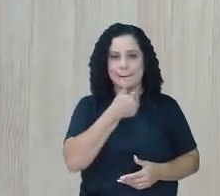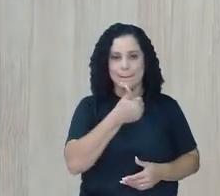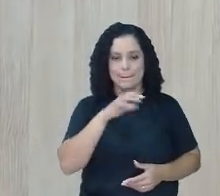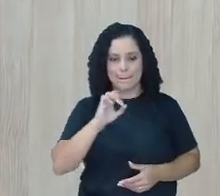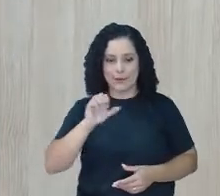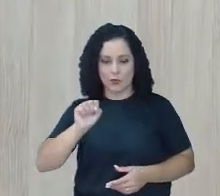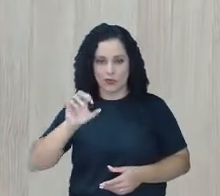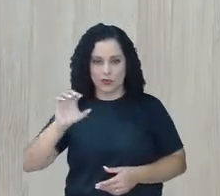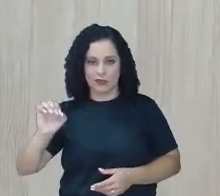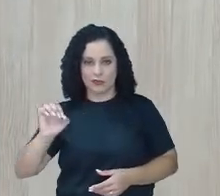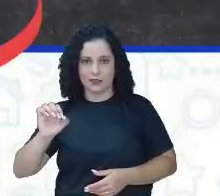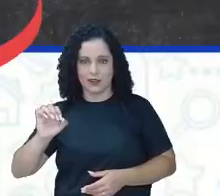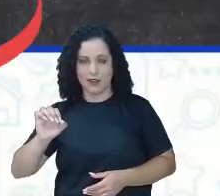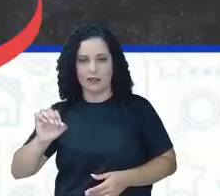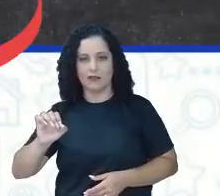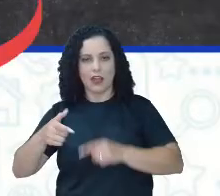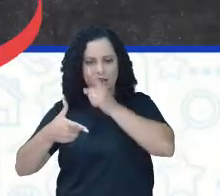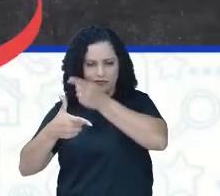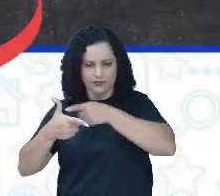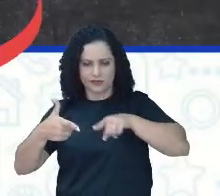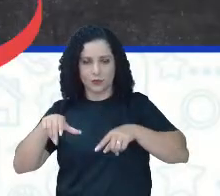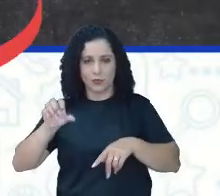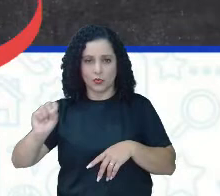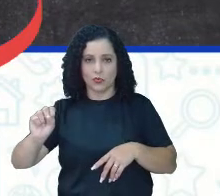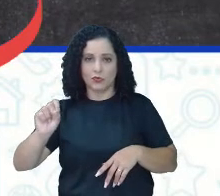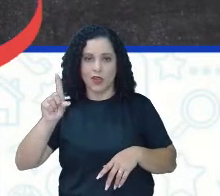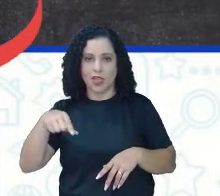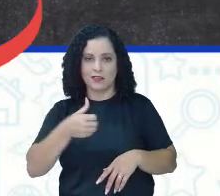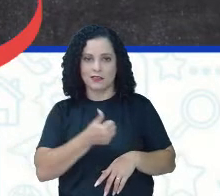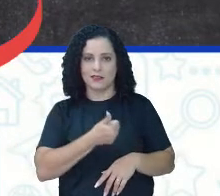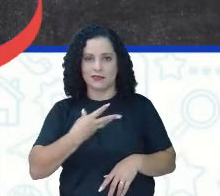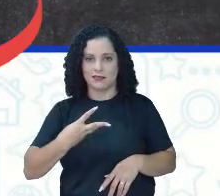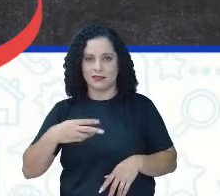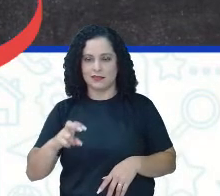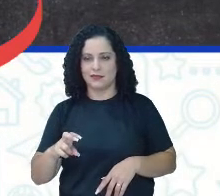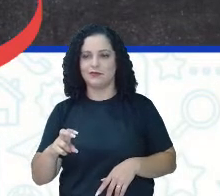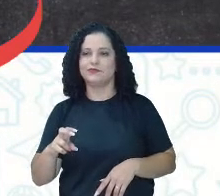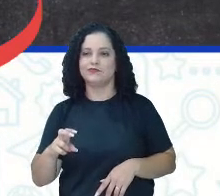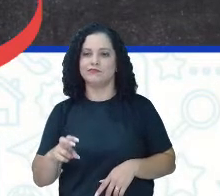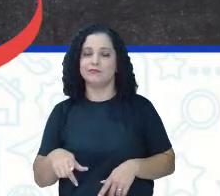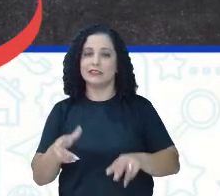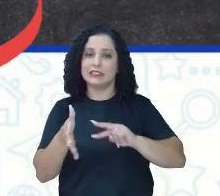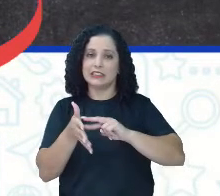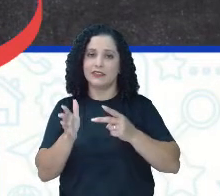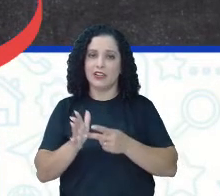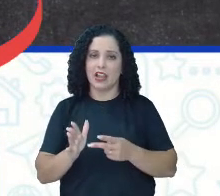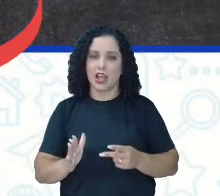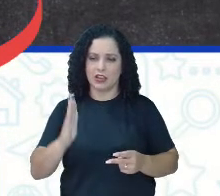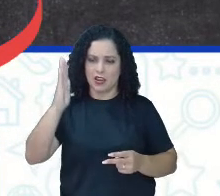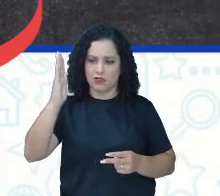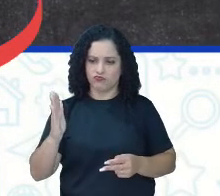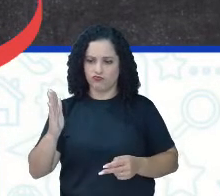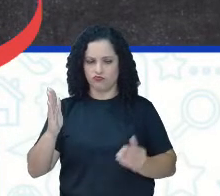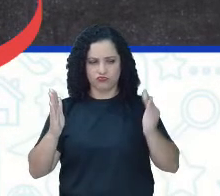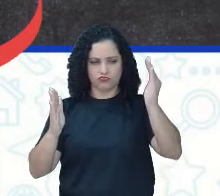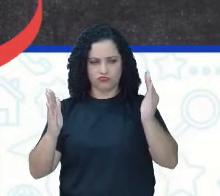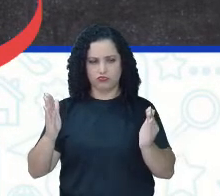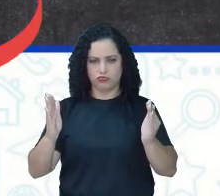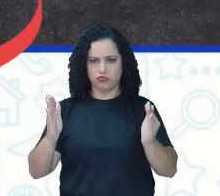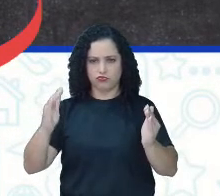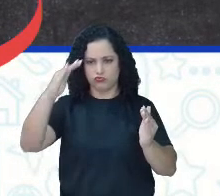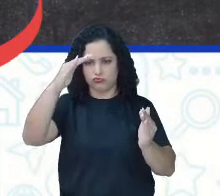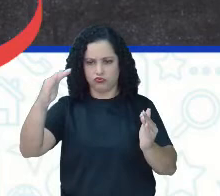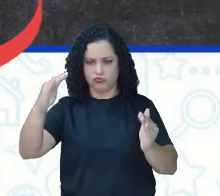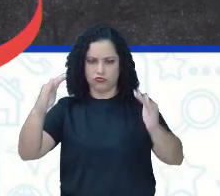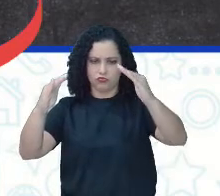vai achar 135. Então, significa que cada pedacinho desse aqui, em cada vértice, a gente consegue fazer